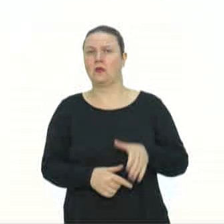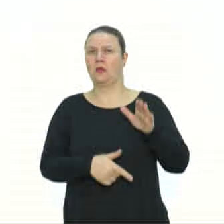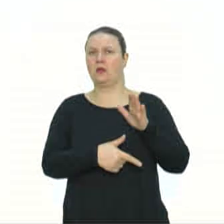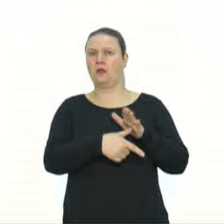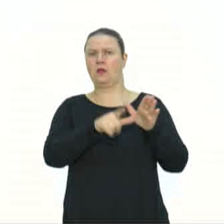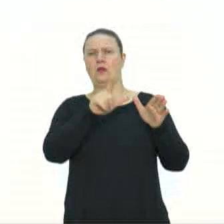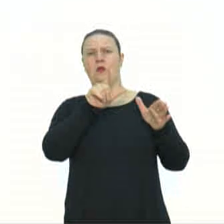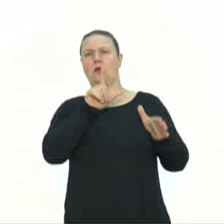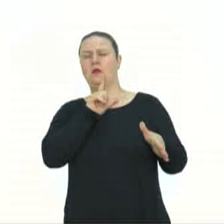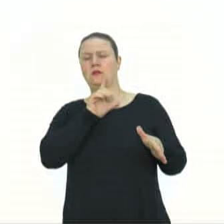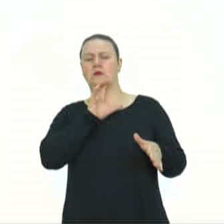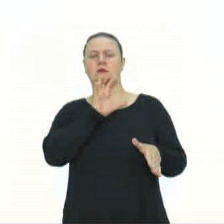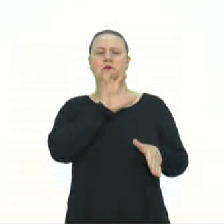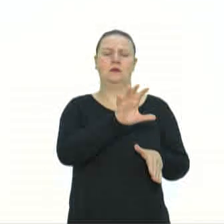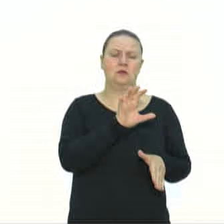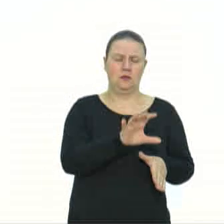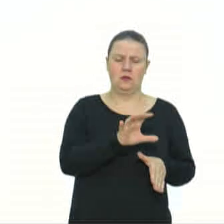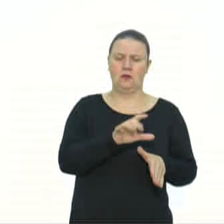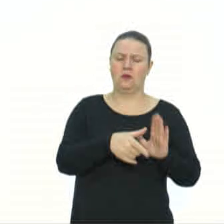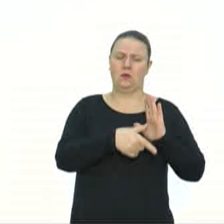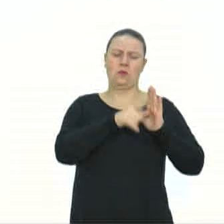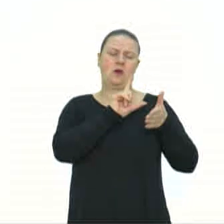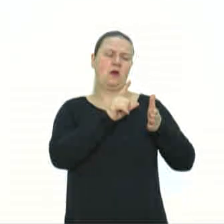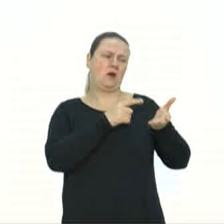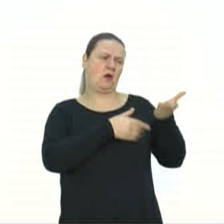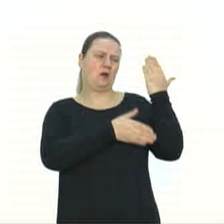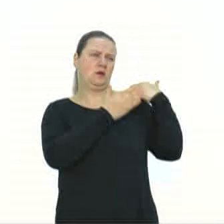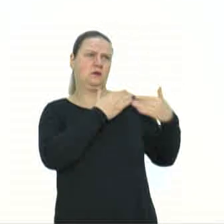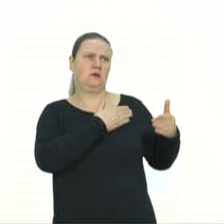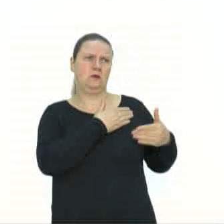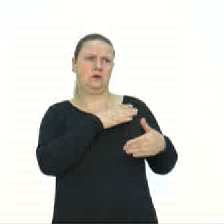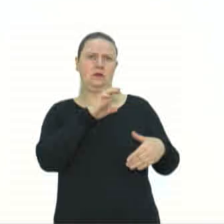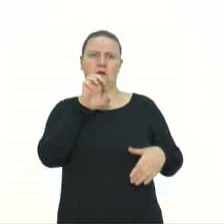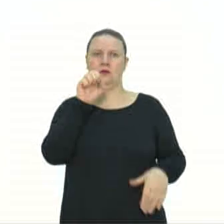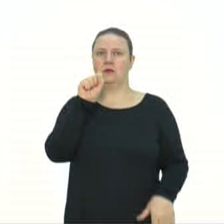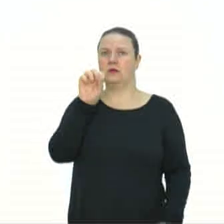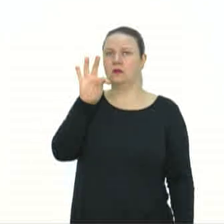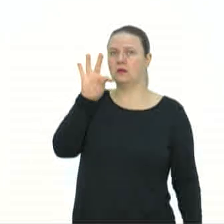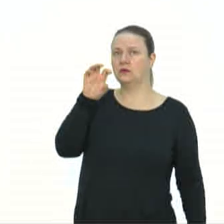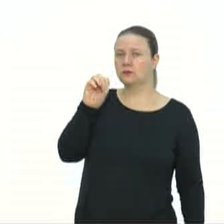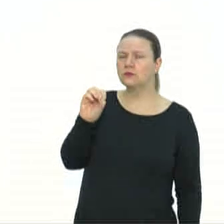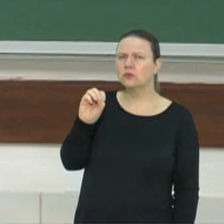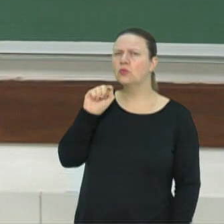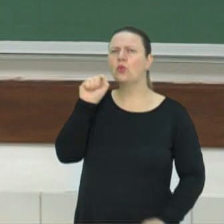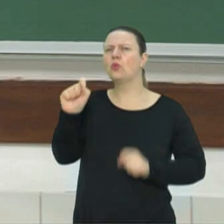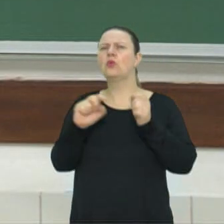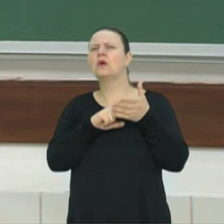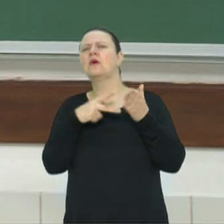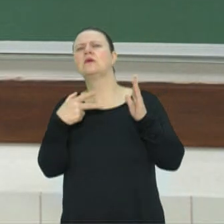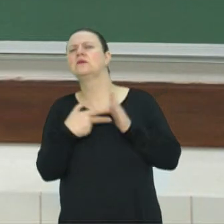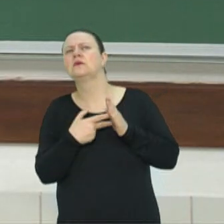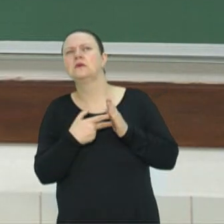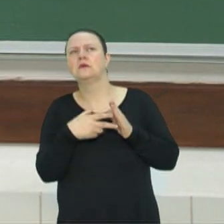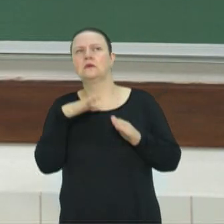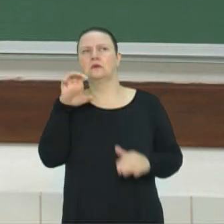Antes era esto. Por várias vezes ele fala esto. O que seria tanto